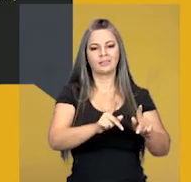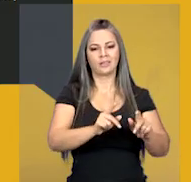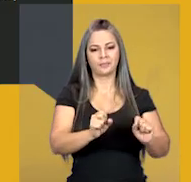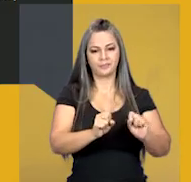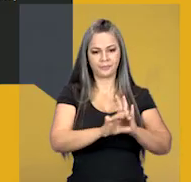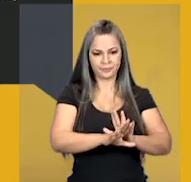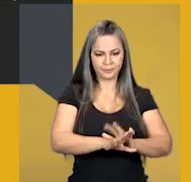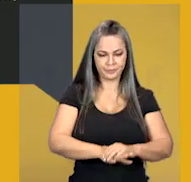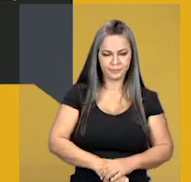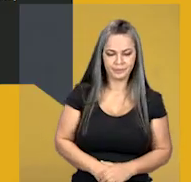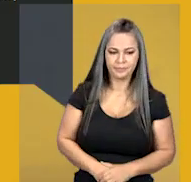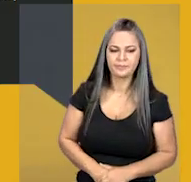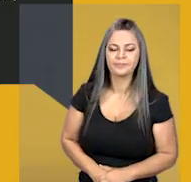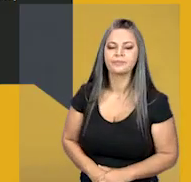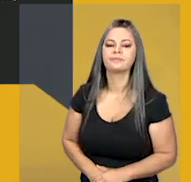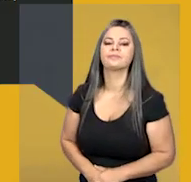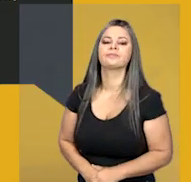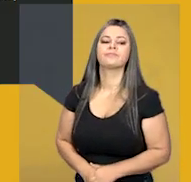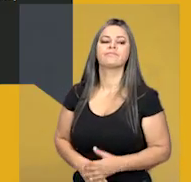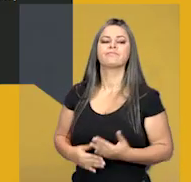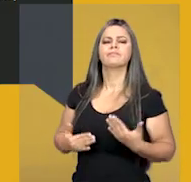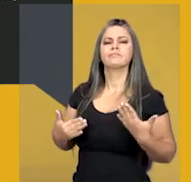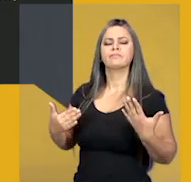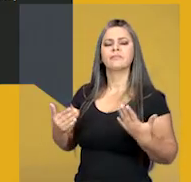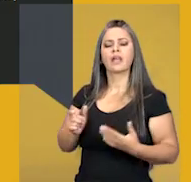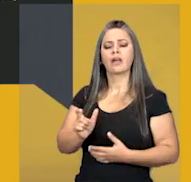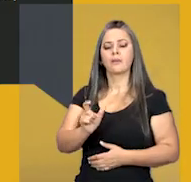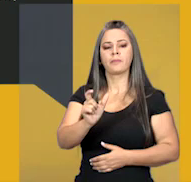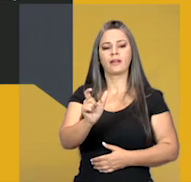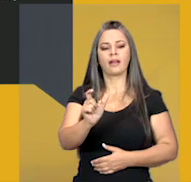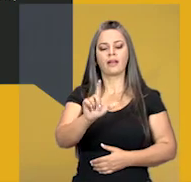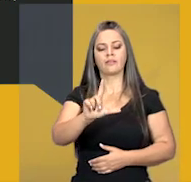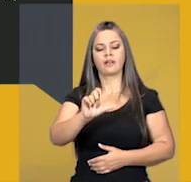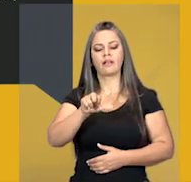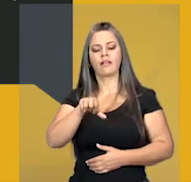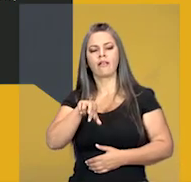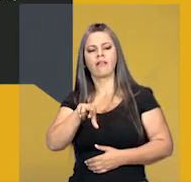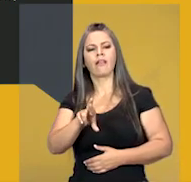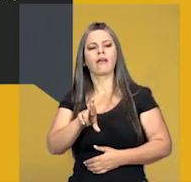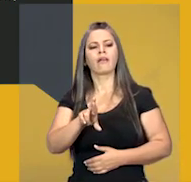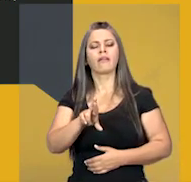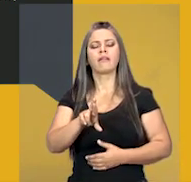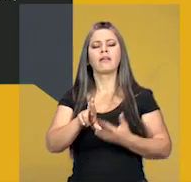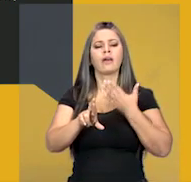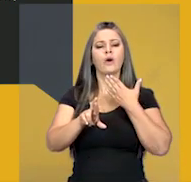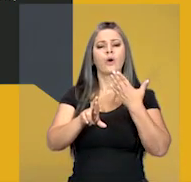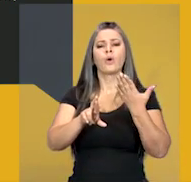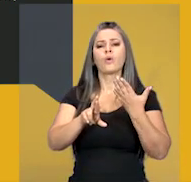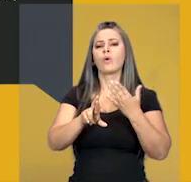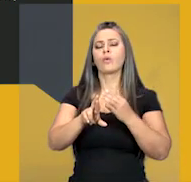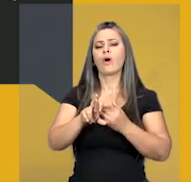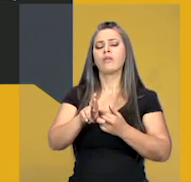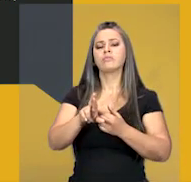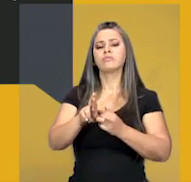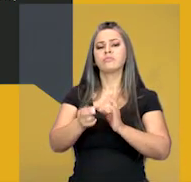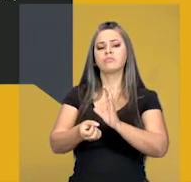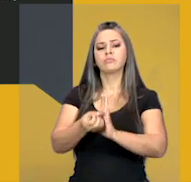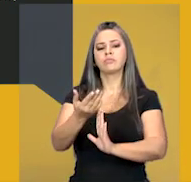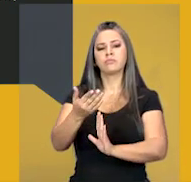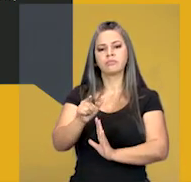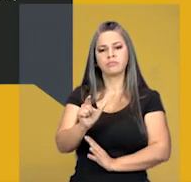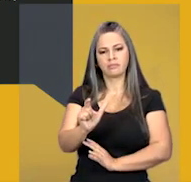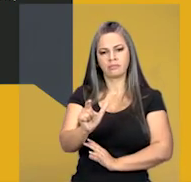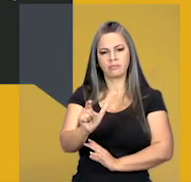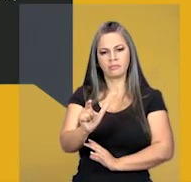De onde vem a palavra ler? Porque ler é importante. Quer dizer, quando nós falamos de imaginário, de realidade, de narrativa,